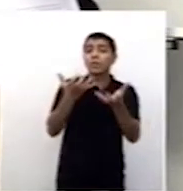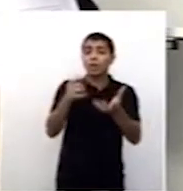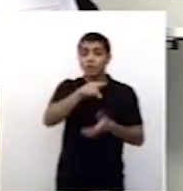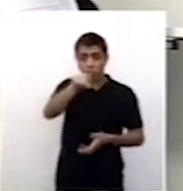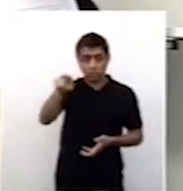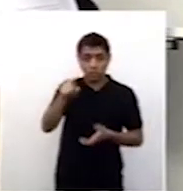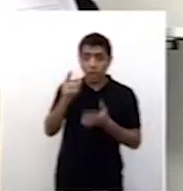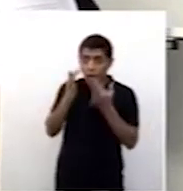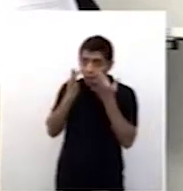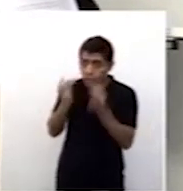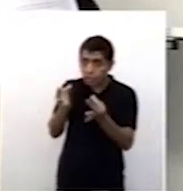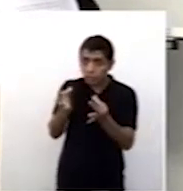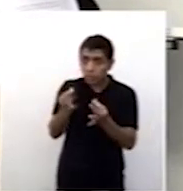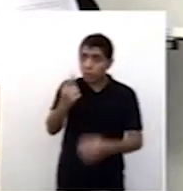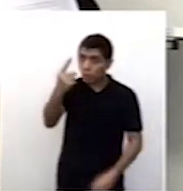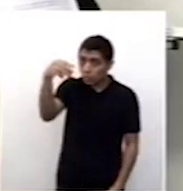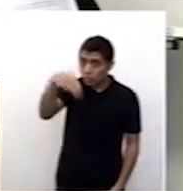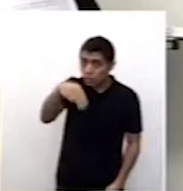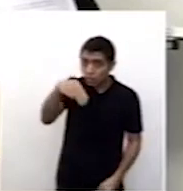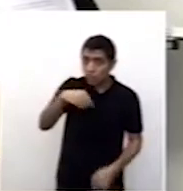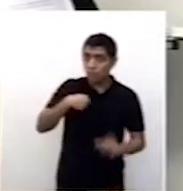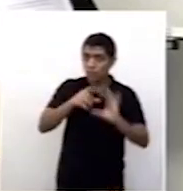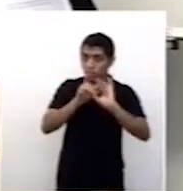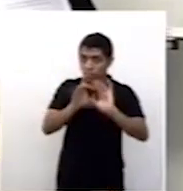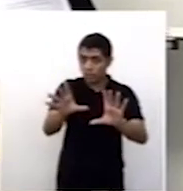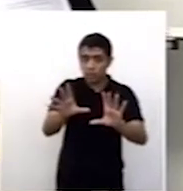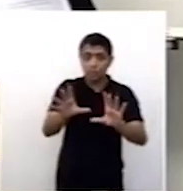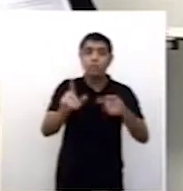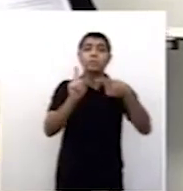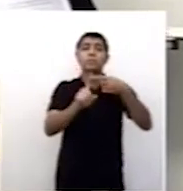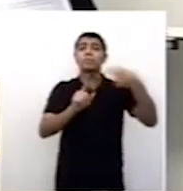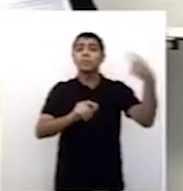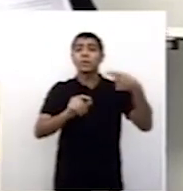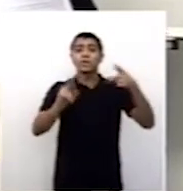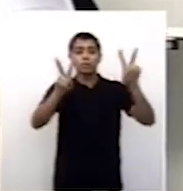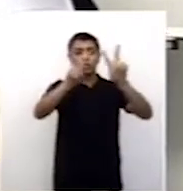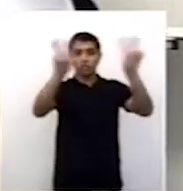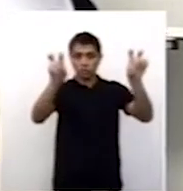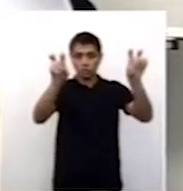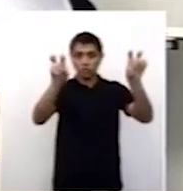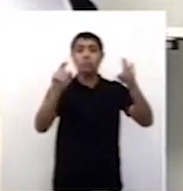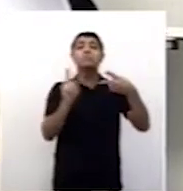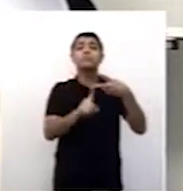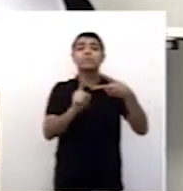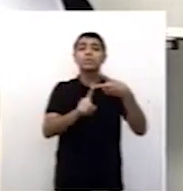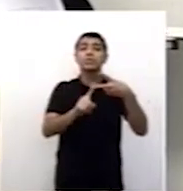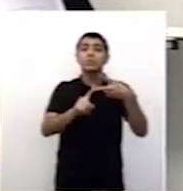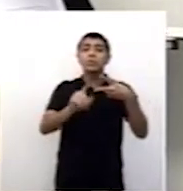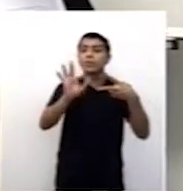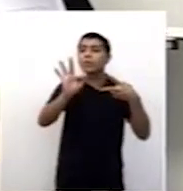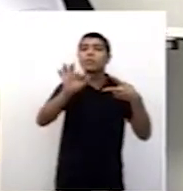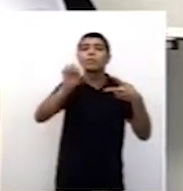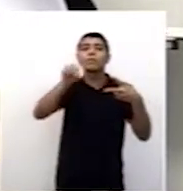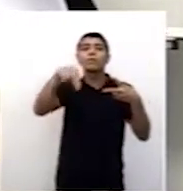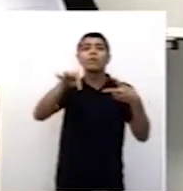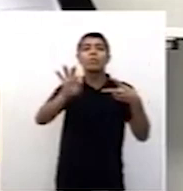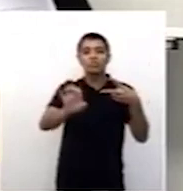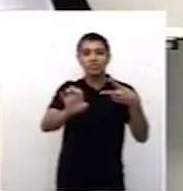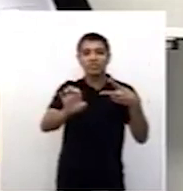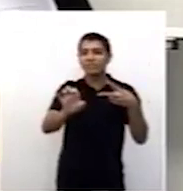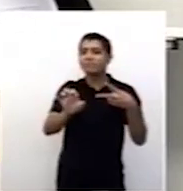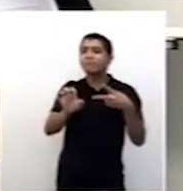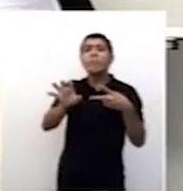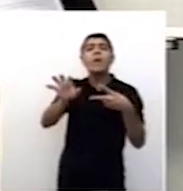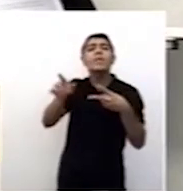para vocês. O título e a fonte. Por quê? Eu falei que eu mostrei as imagens e eu fiz